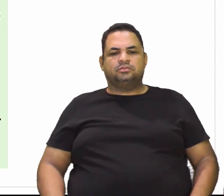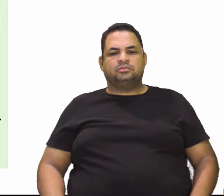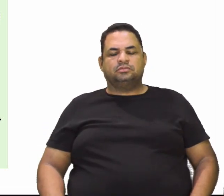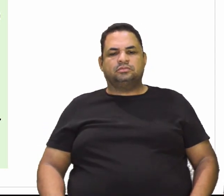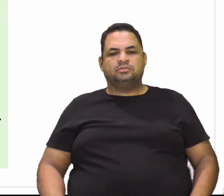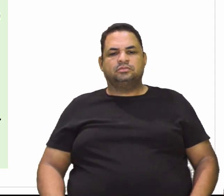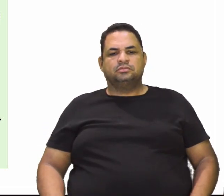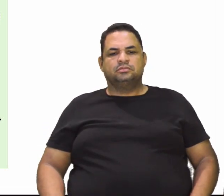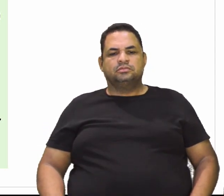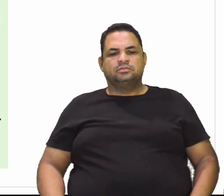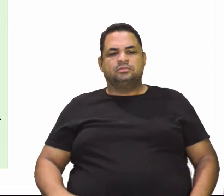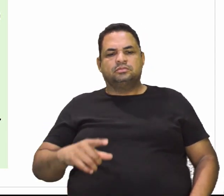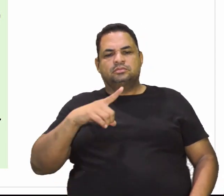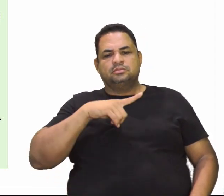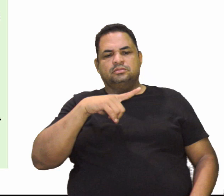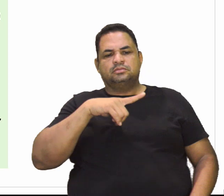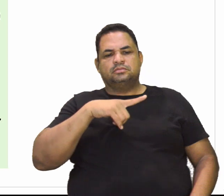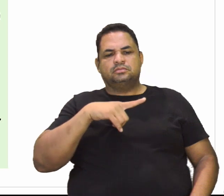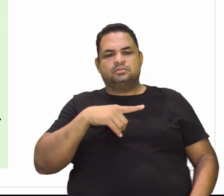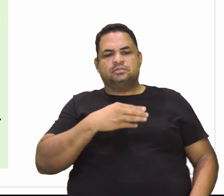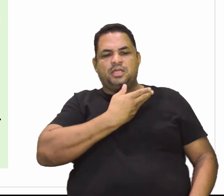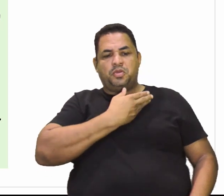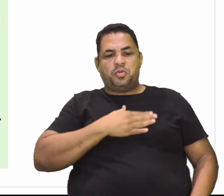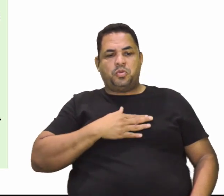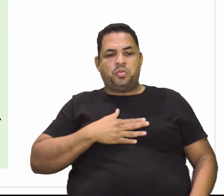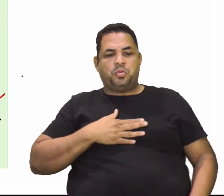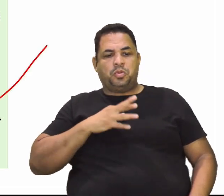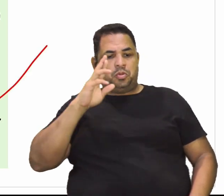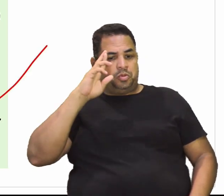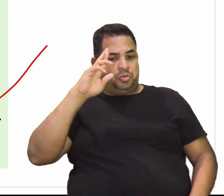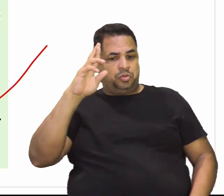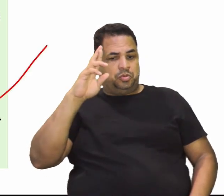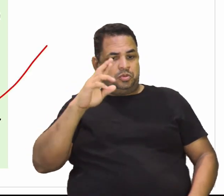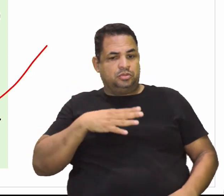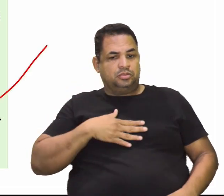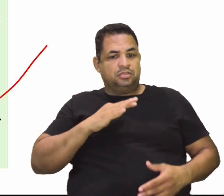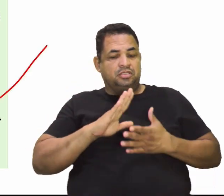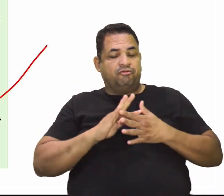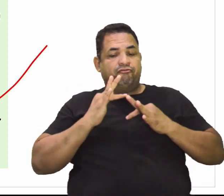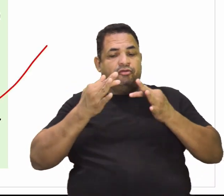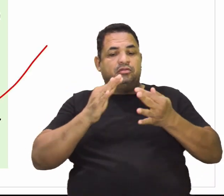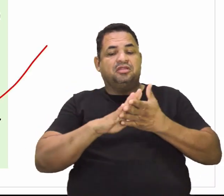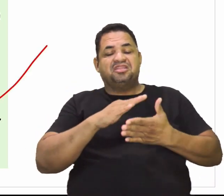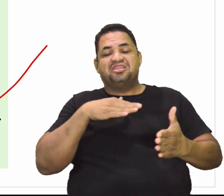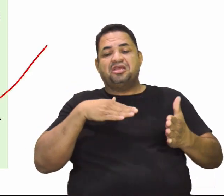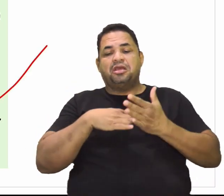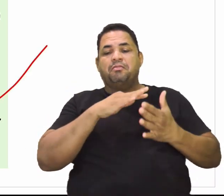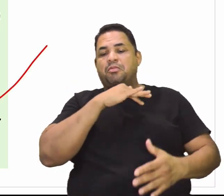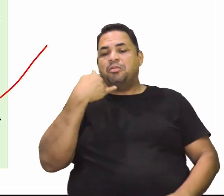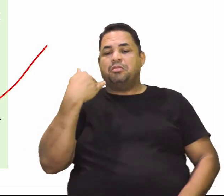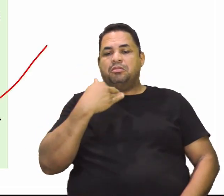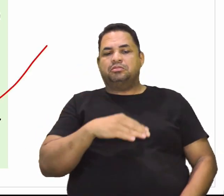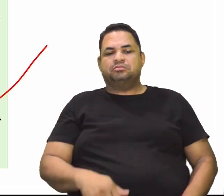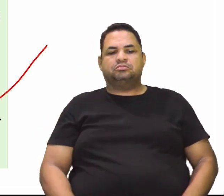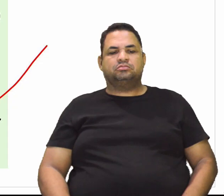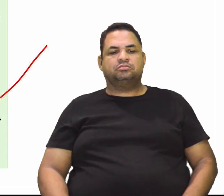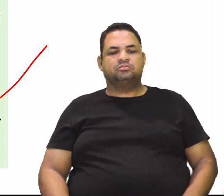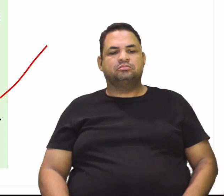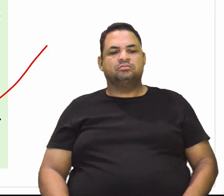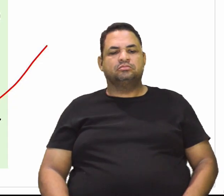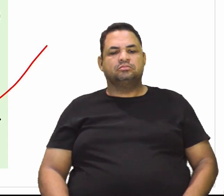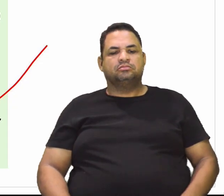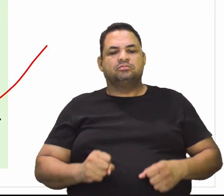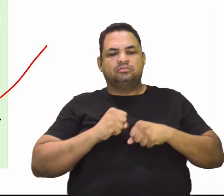Os governantes tinham um cargo vitalício, ou seja, até sua morte, eles eram governantes do Império Romano. E a